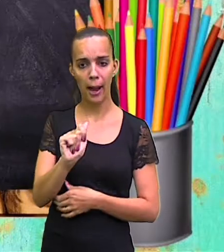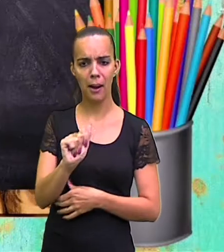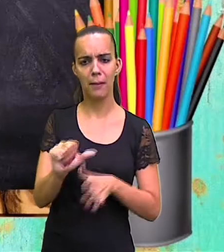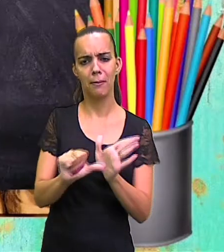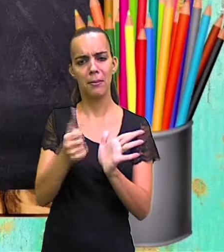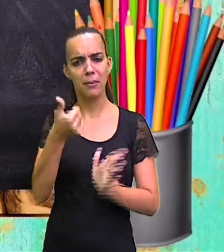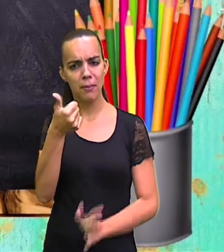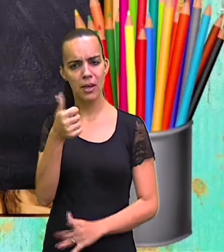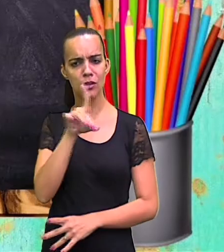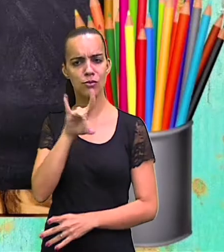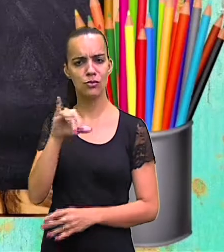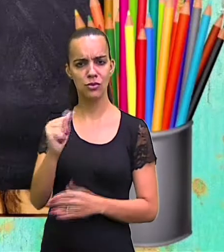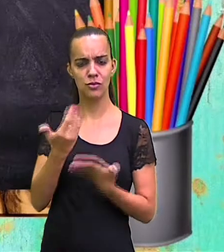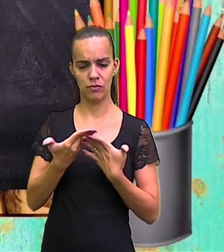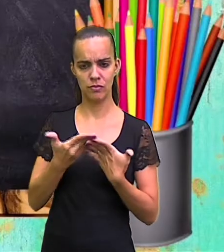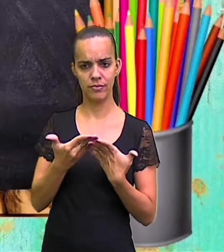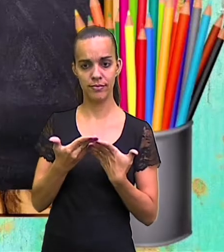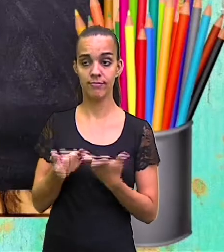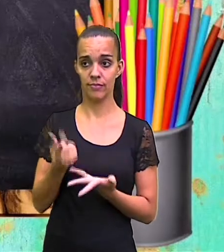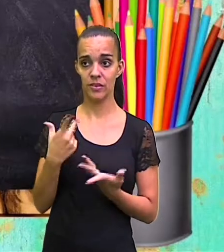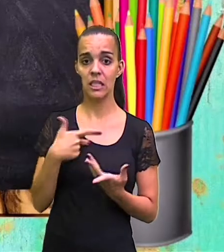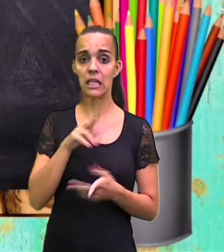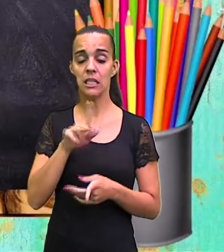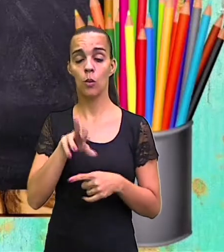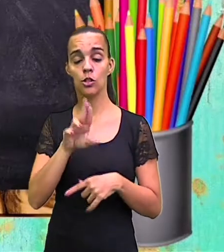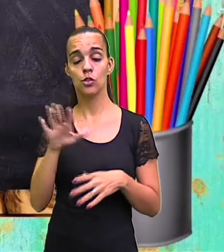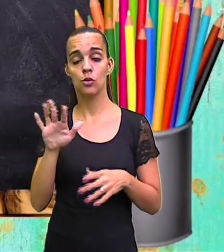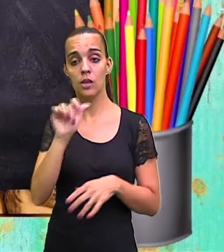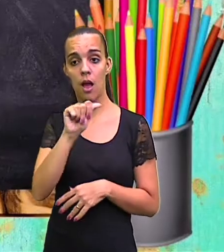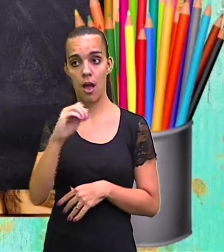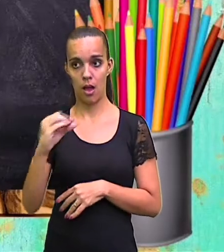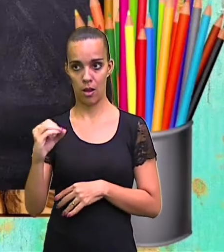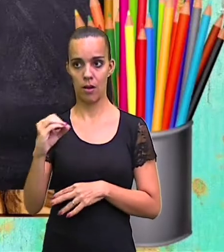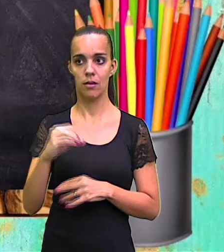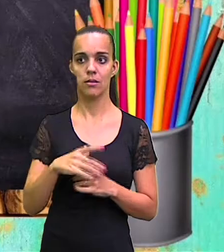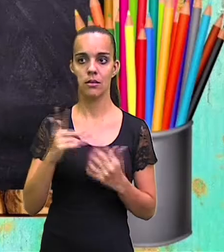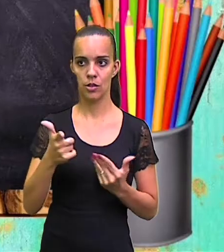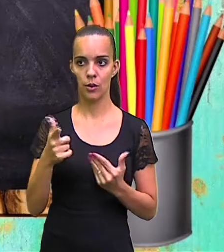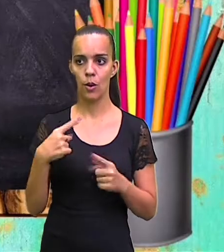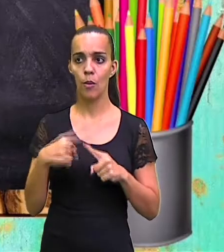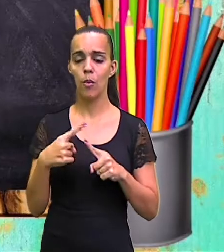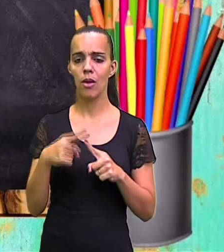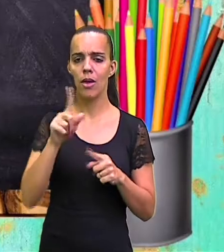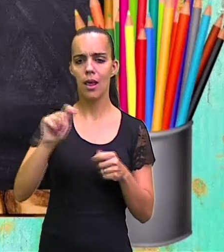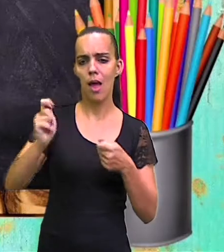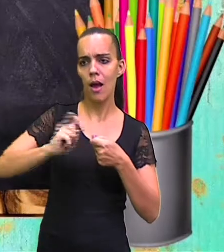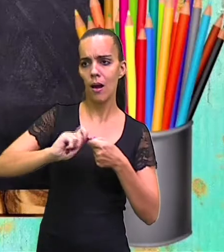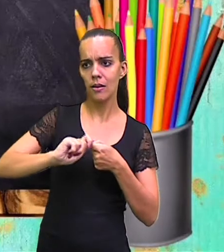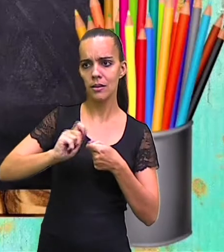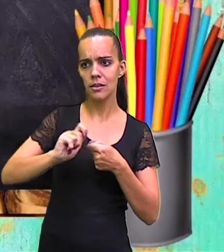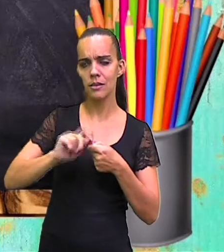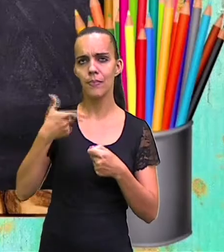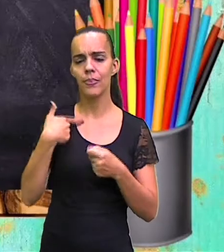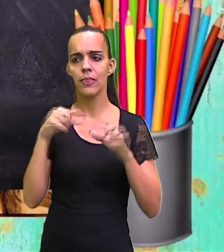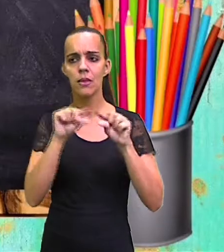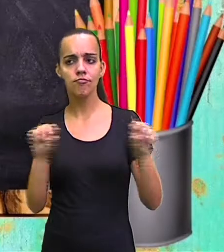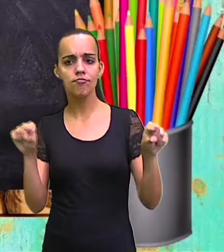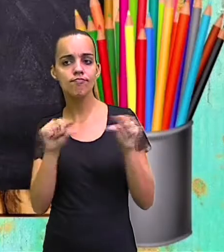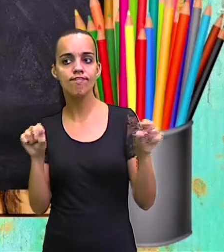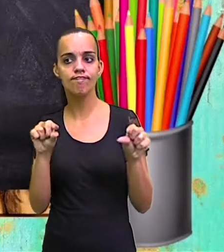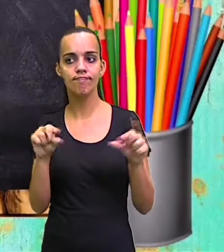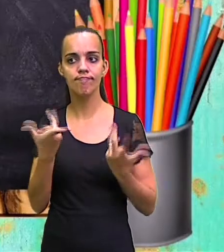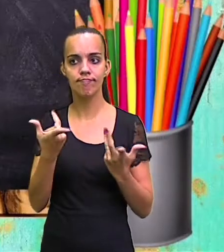foi muito bom. Esse O é aquele nosso amigo artigo. E a frase